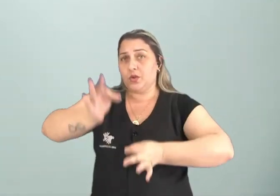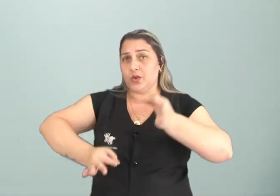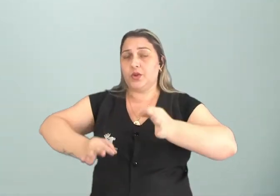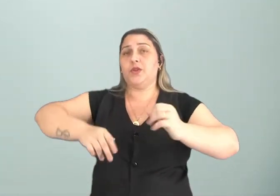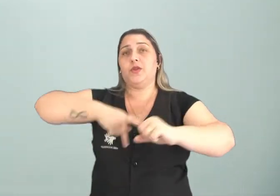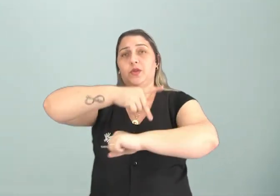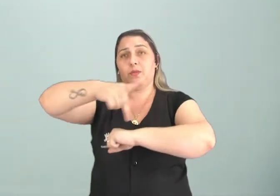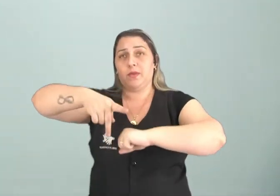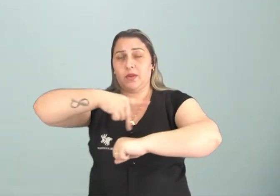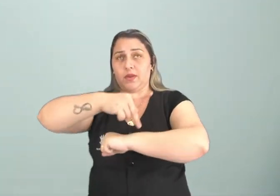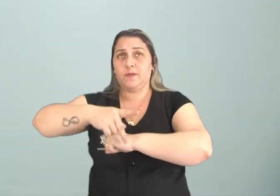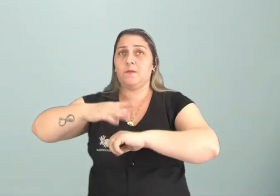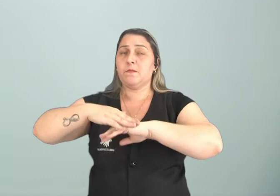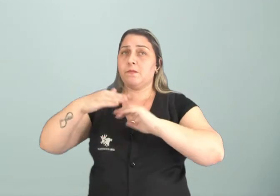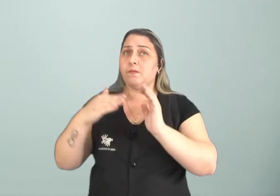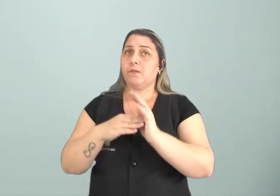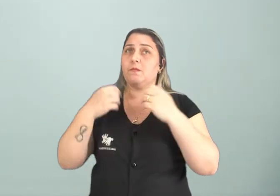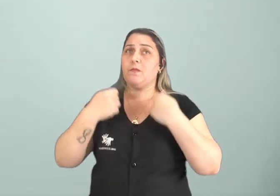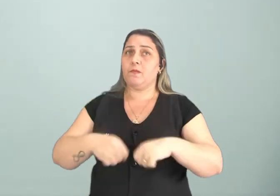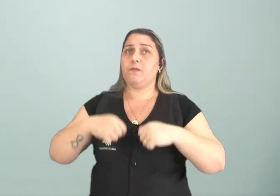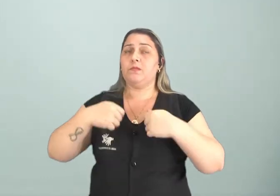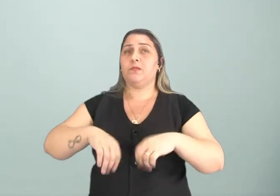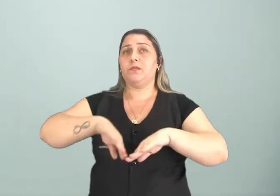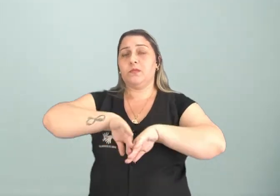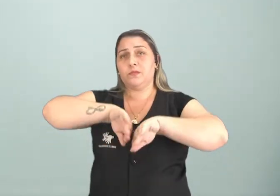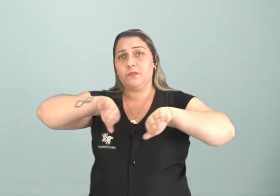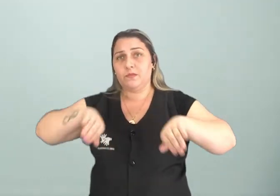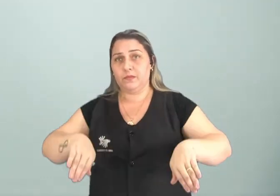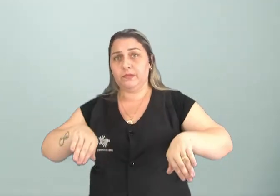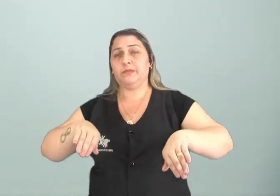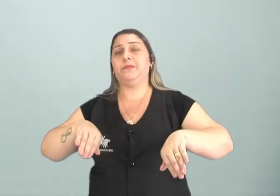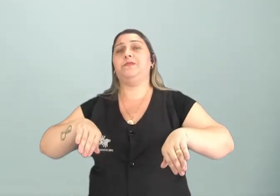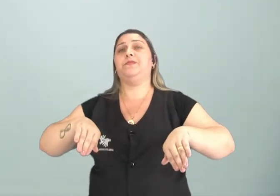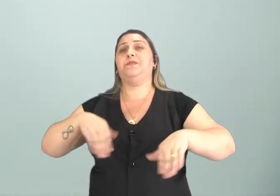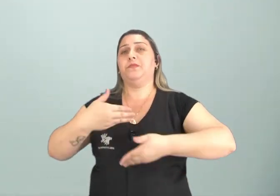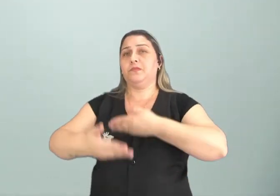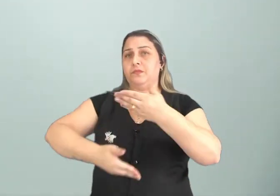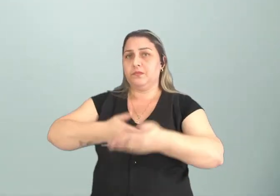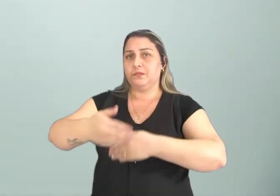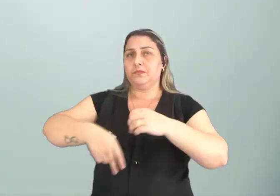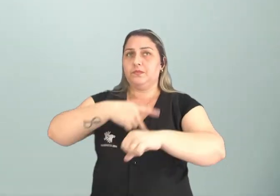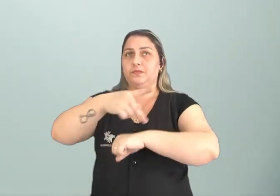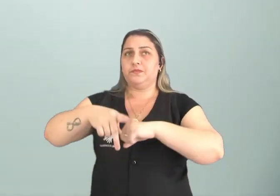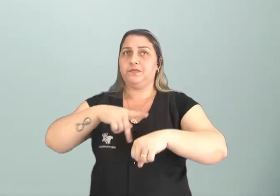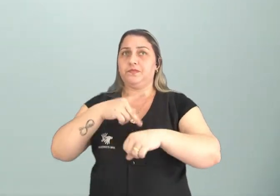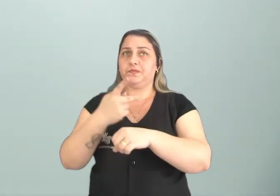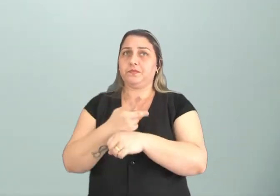internacionais. Todos deverão abster-se em suas relações internacionais